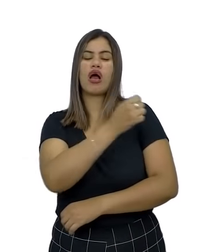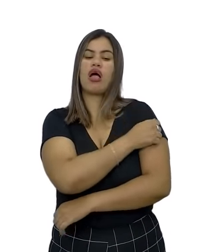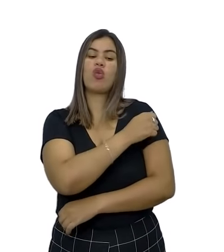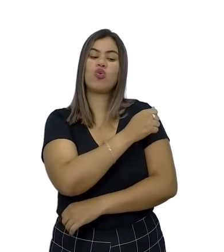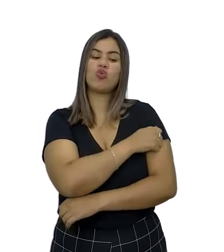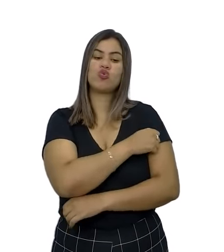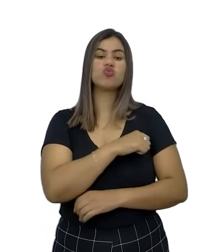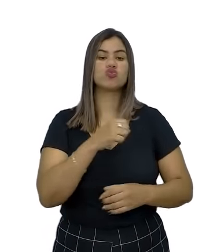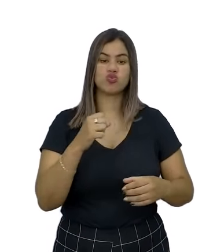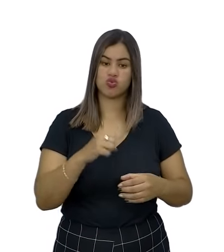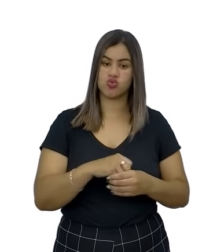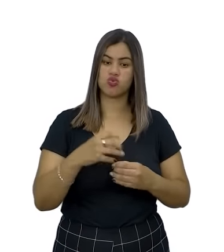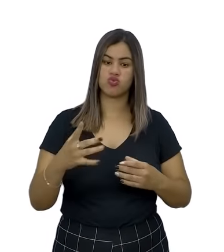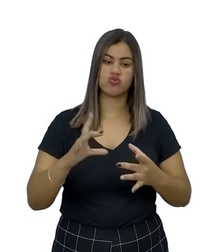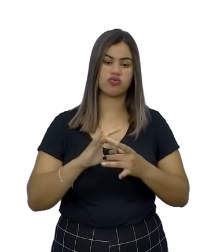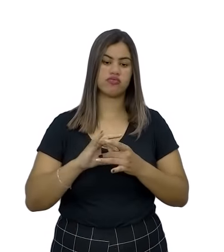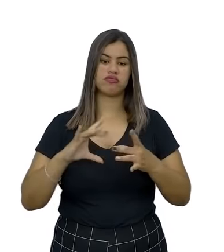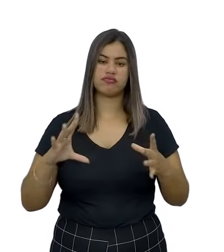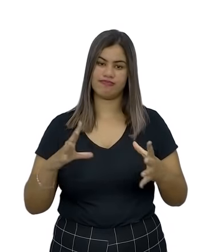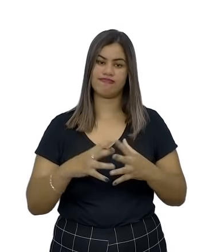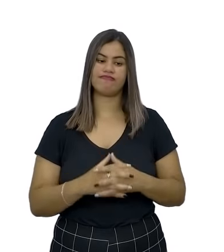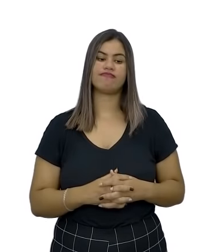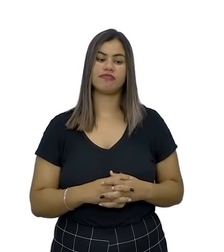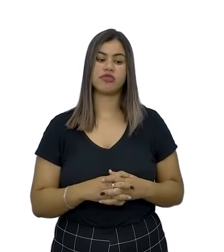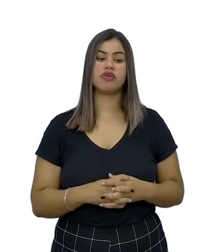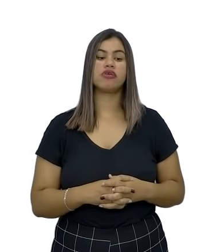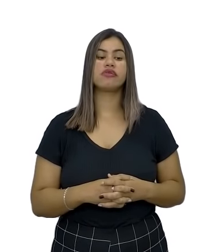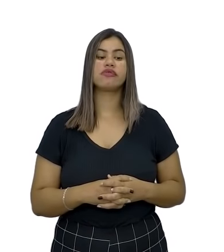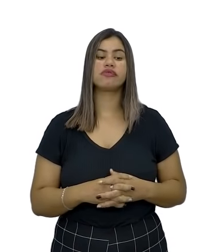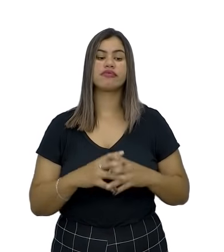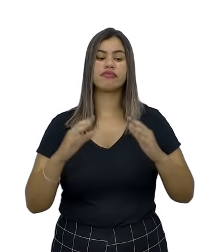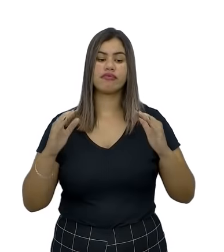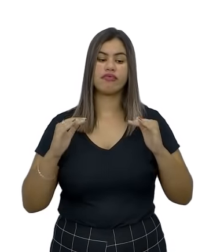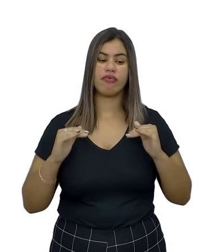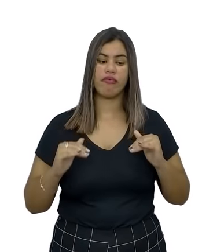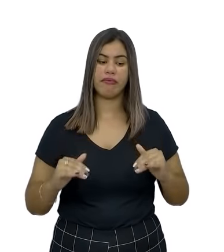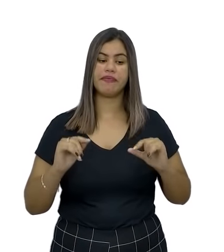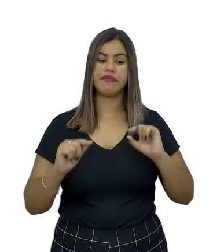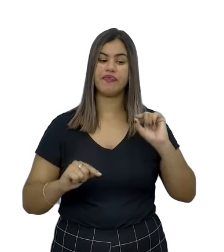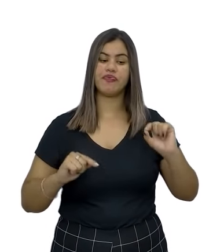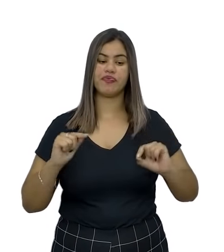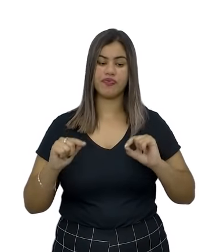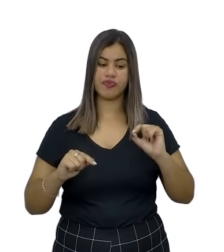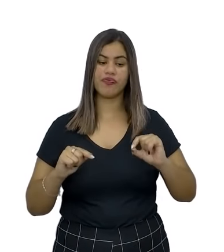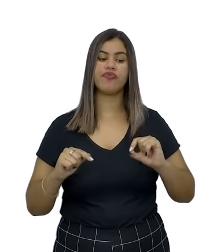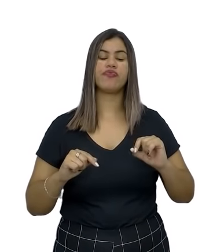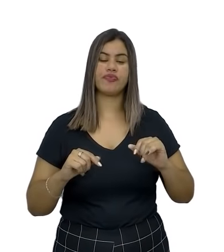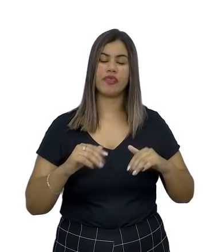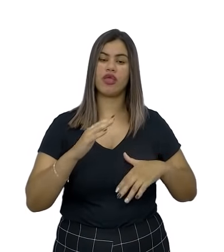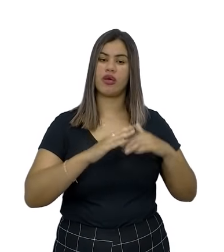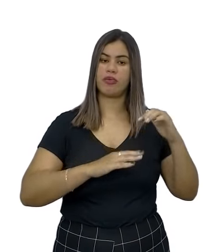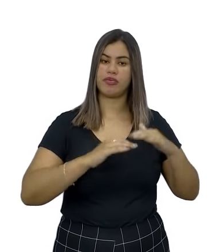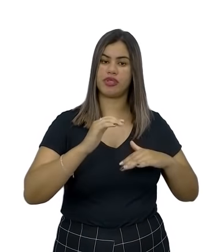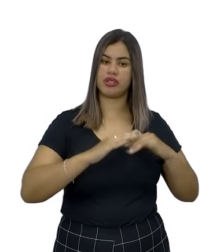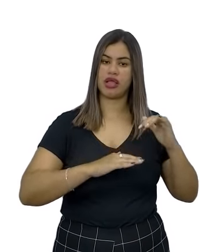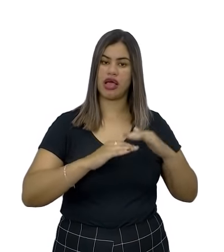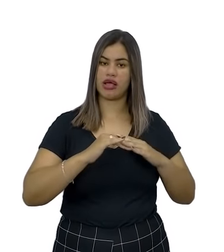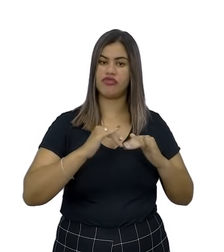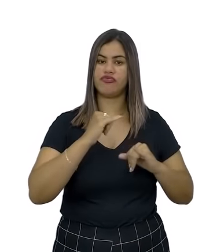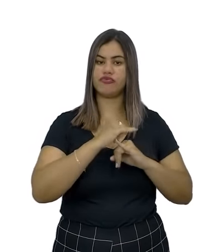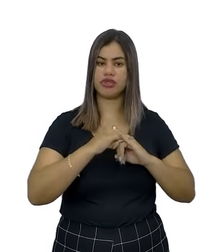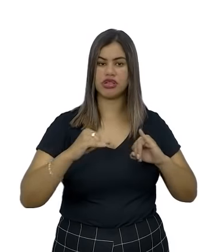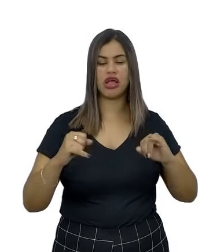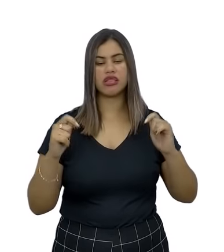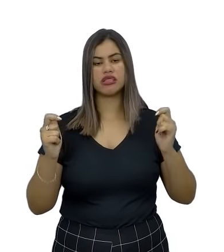esse material, tá? E como eu coloquei ali embaixo, contempla parte das habilidades essenciais que